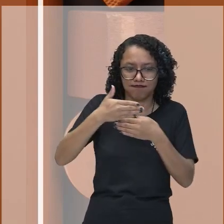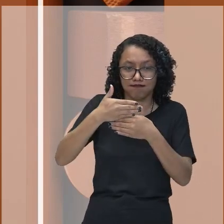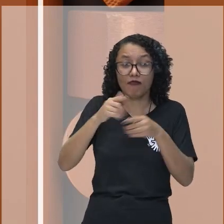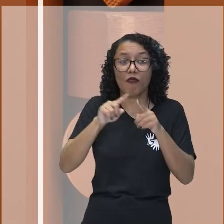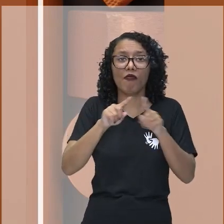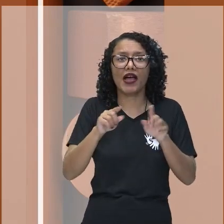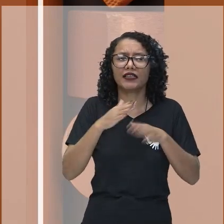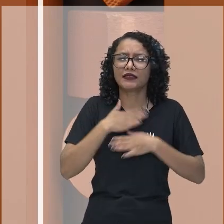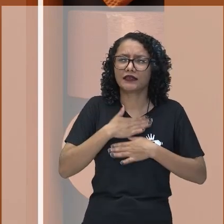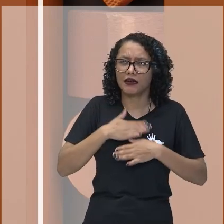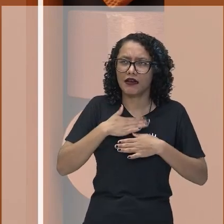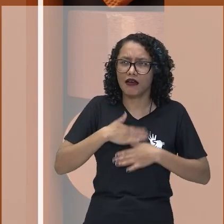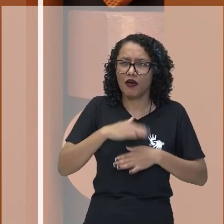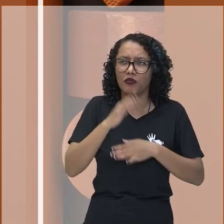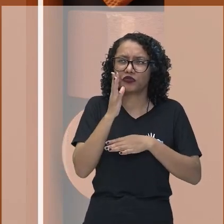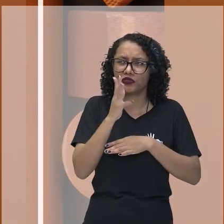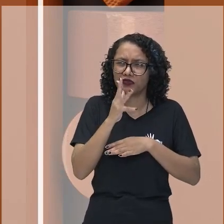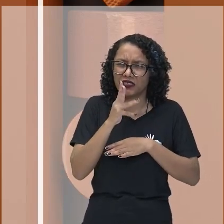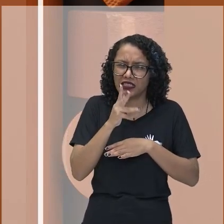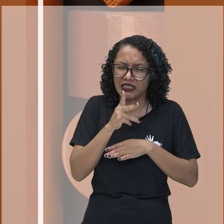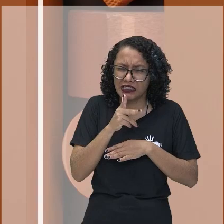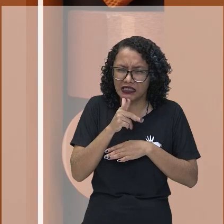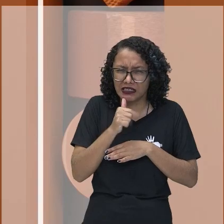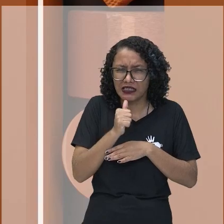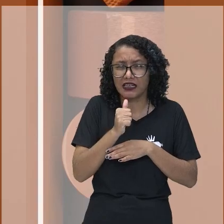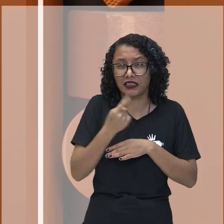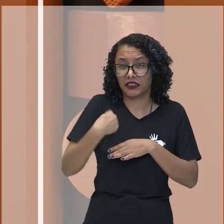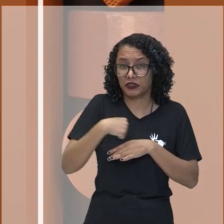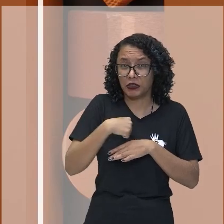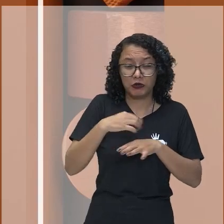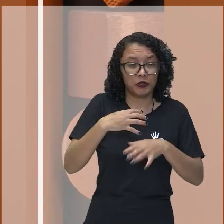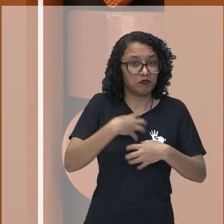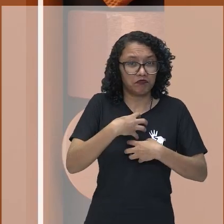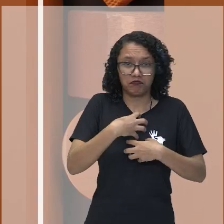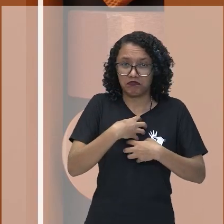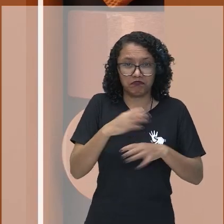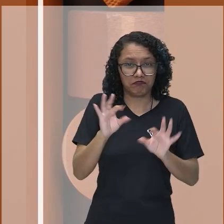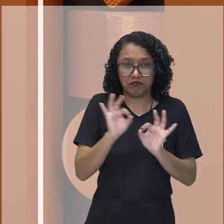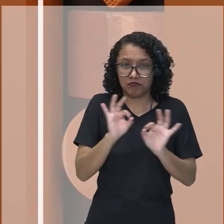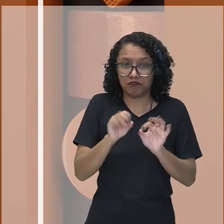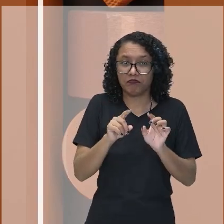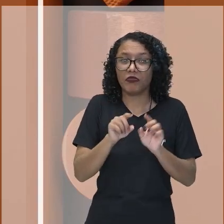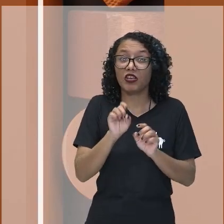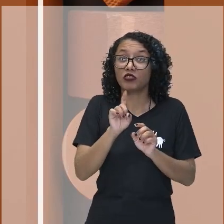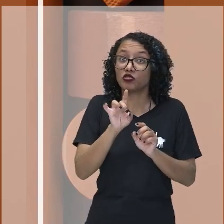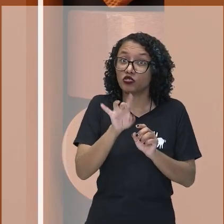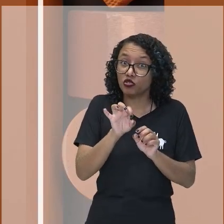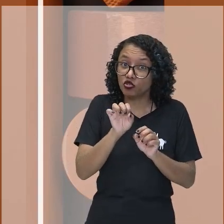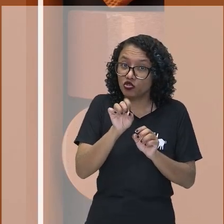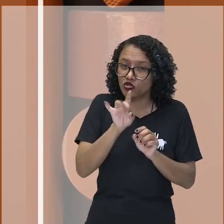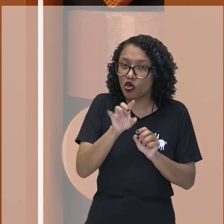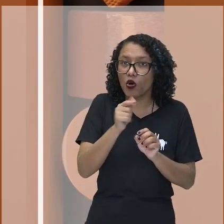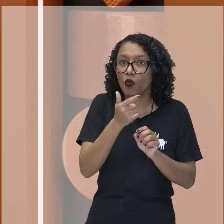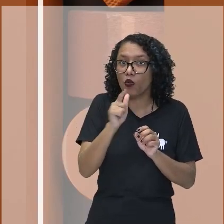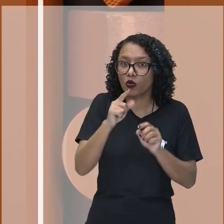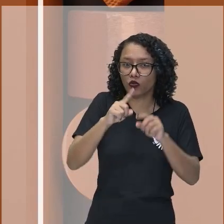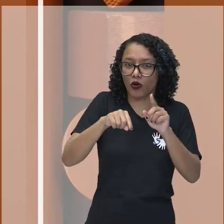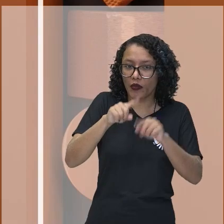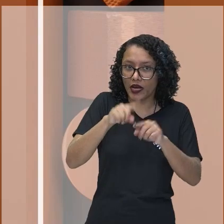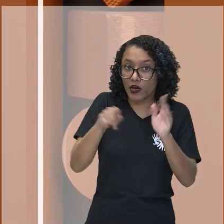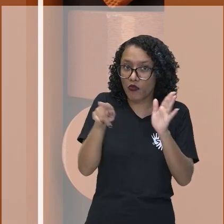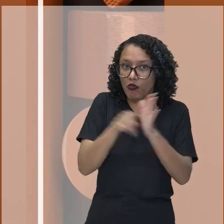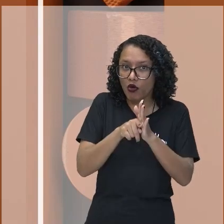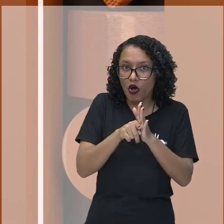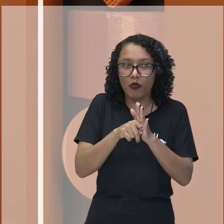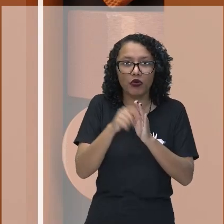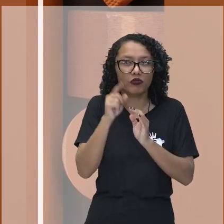uma forma bem lenta que a gente não sente, somente através do sismógrafo, que vai ser o aparelho que mede,